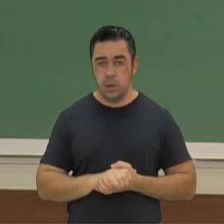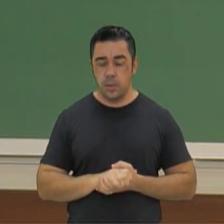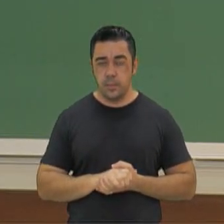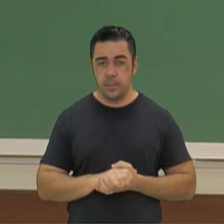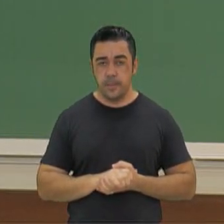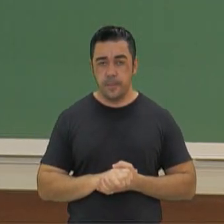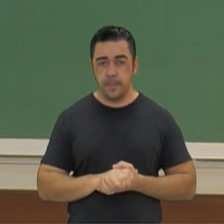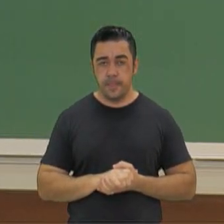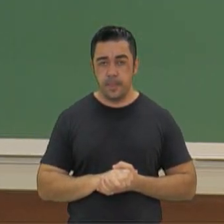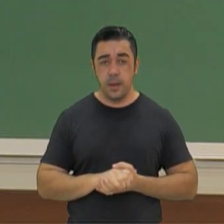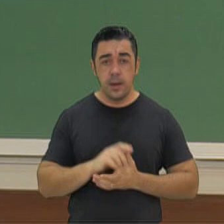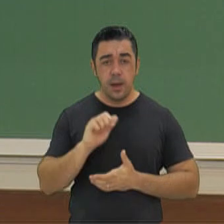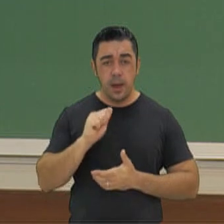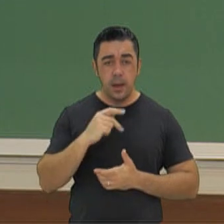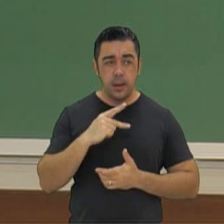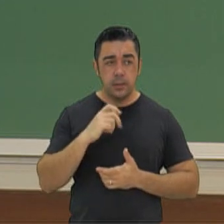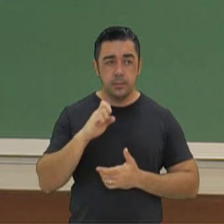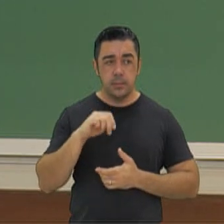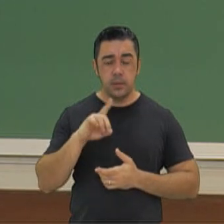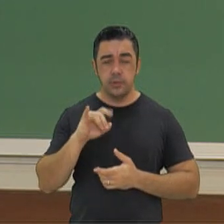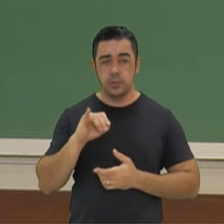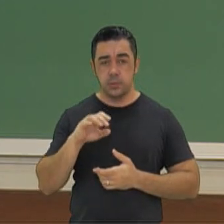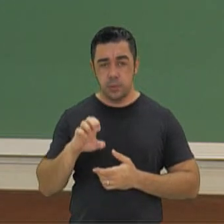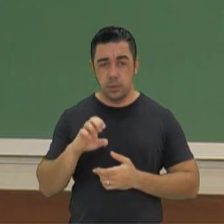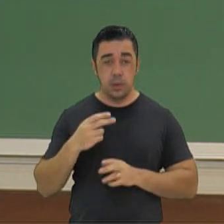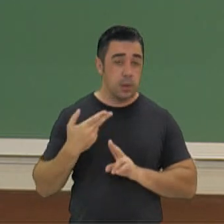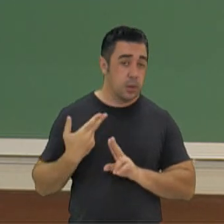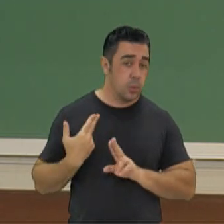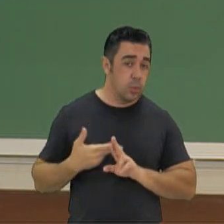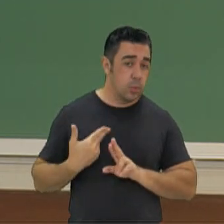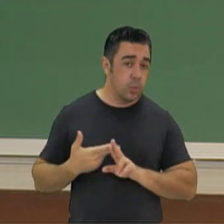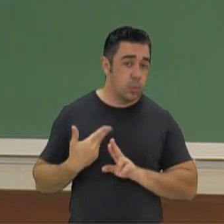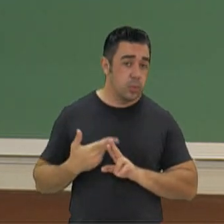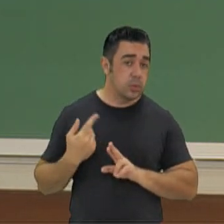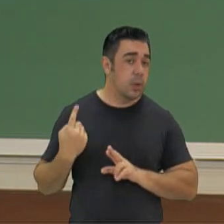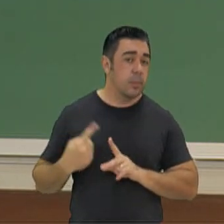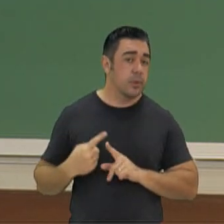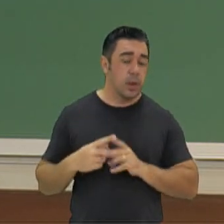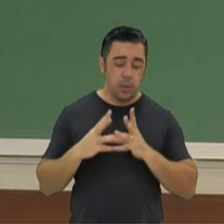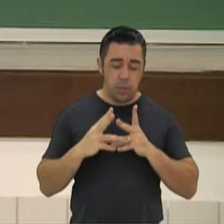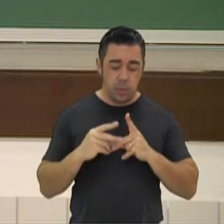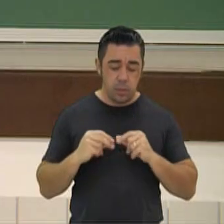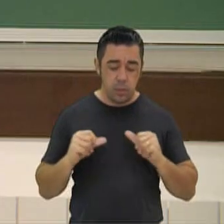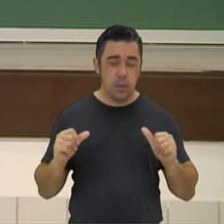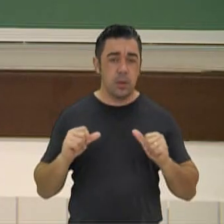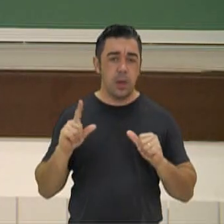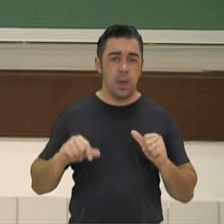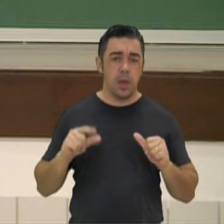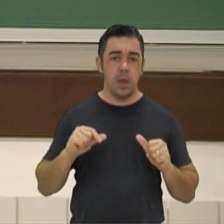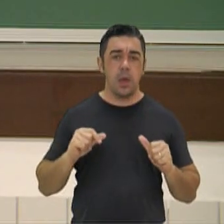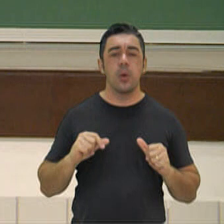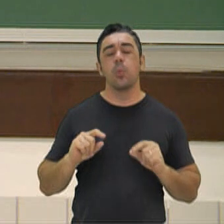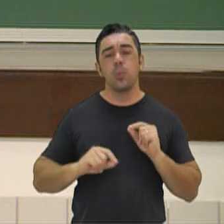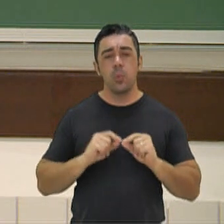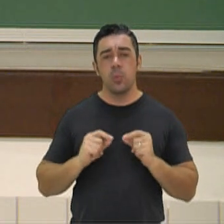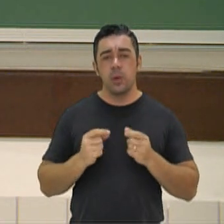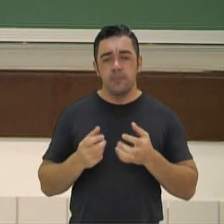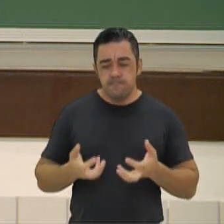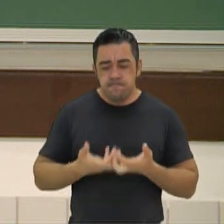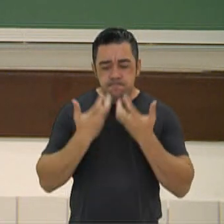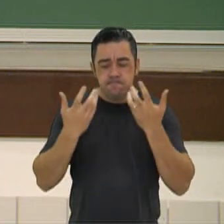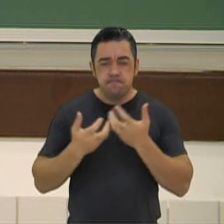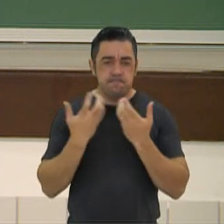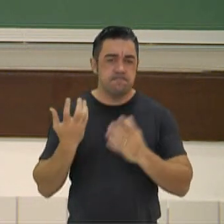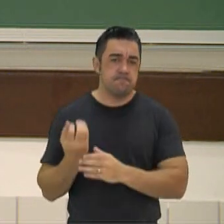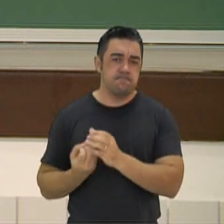como eu. O apêndice é uma estrutura utilizada para degradação da celulose, tá? E presente